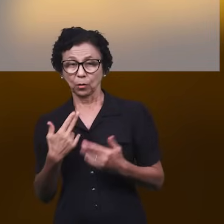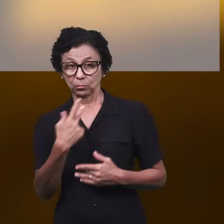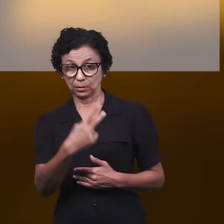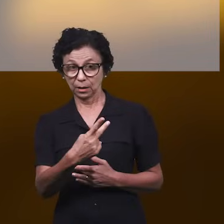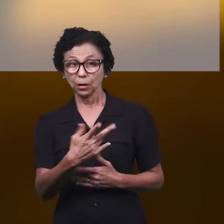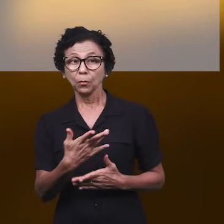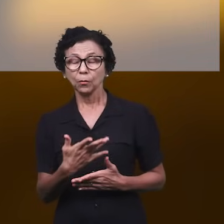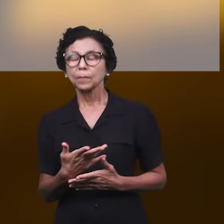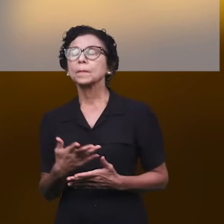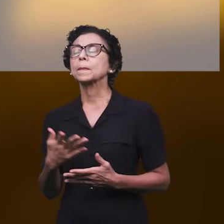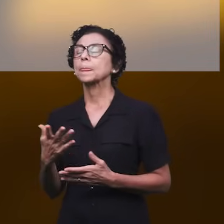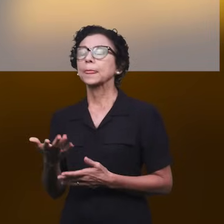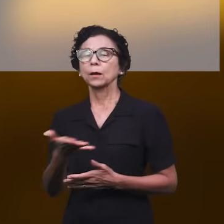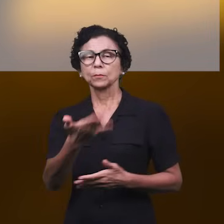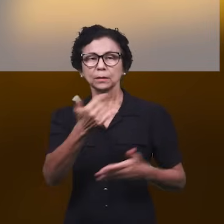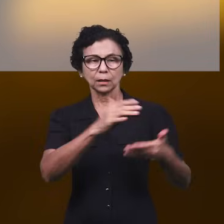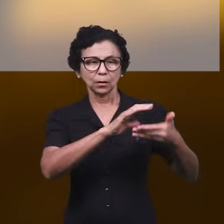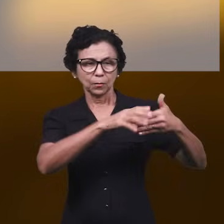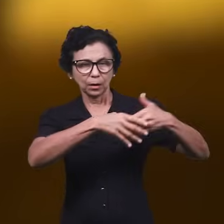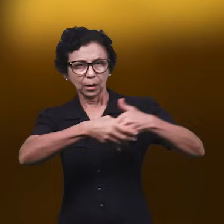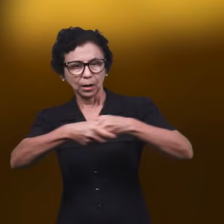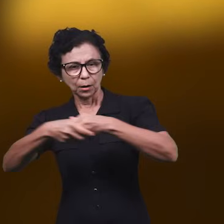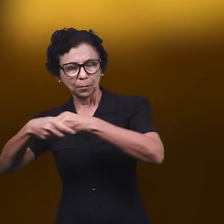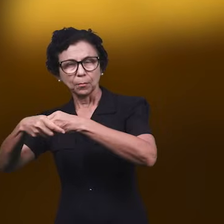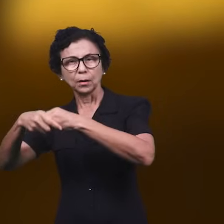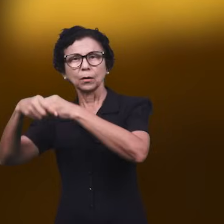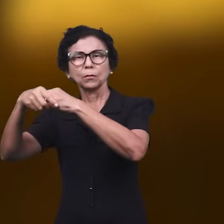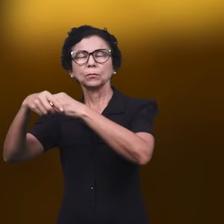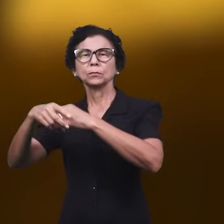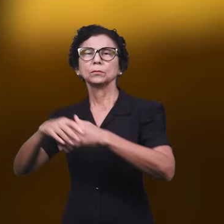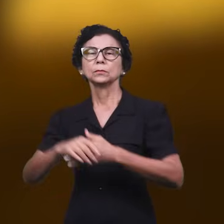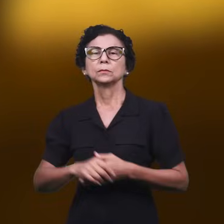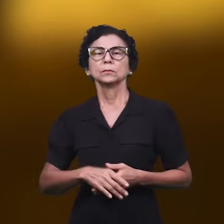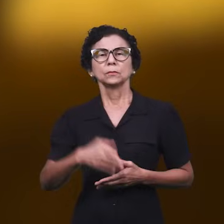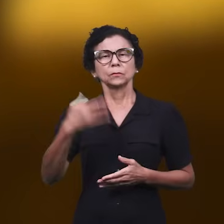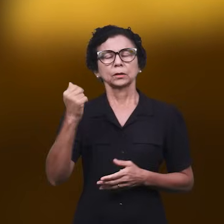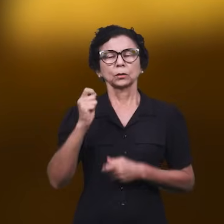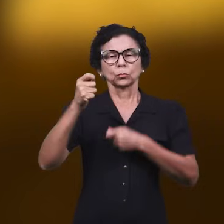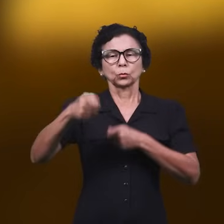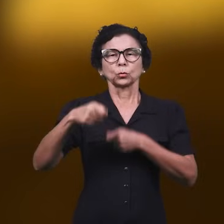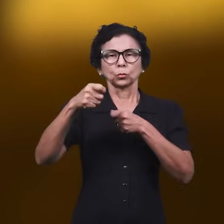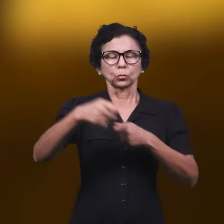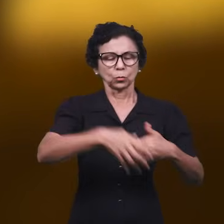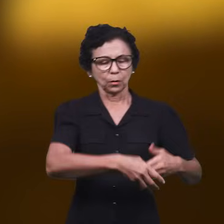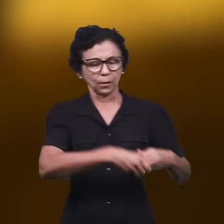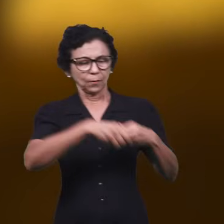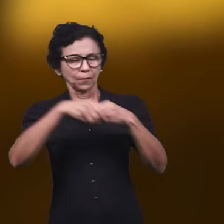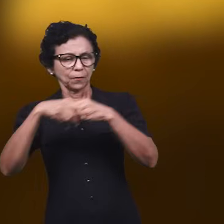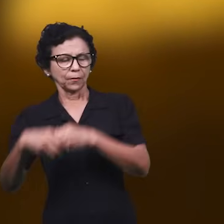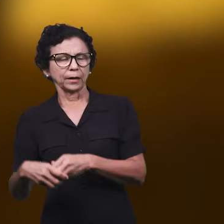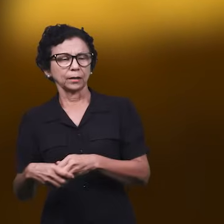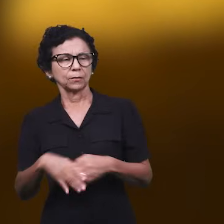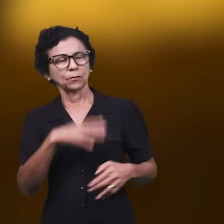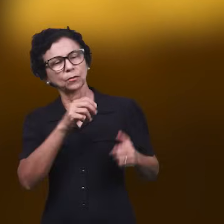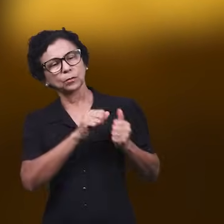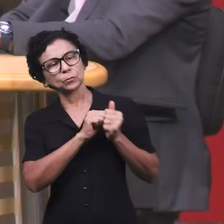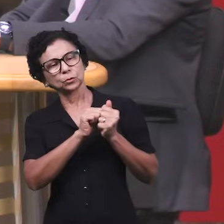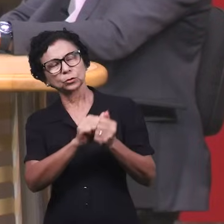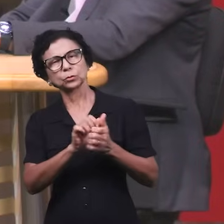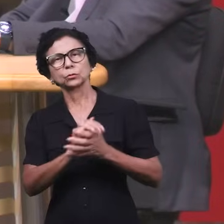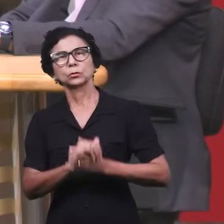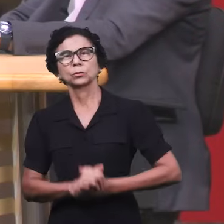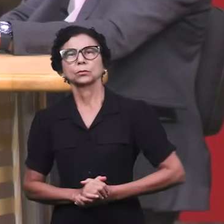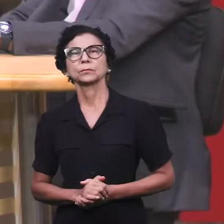deu-lhe a mão fê-lo subir consigo no carro e disse vai comigo e virás o meu zelo para com o senhor e puseram no carro